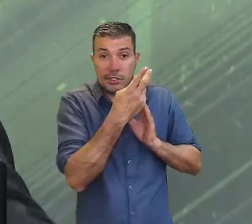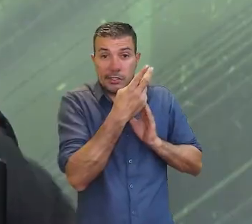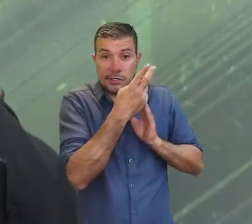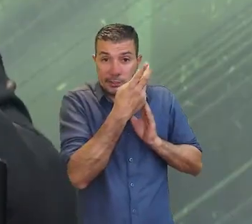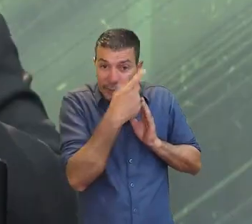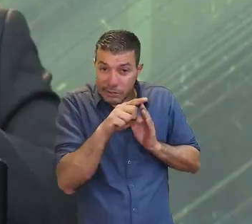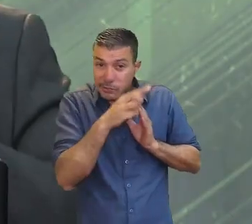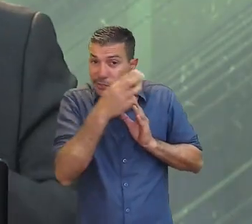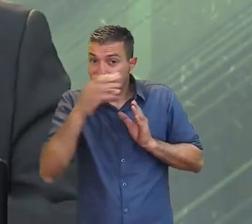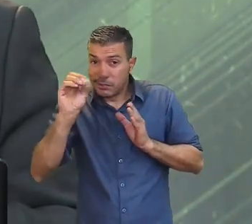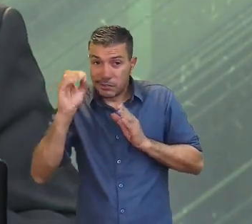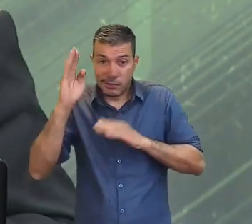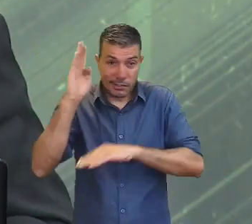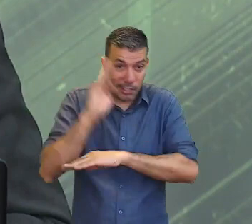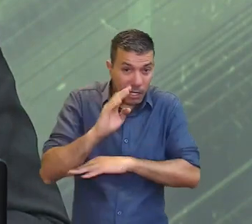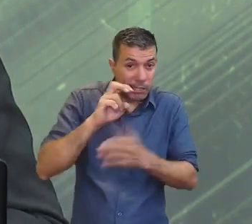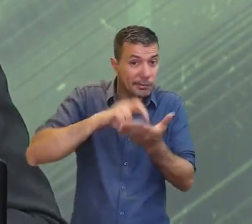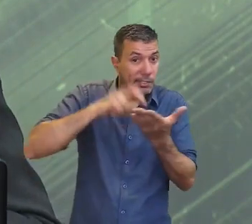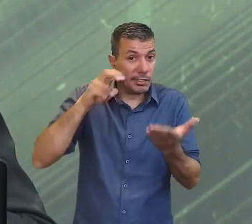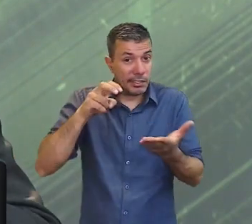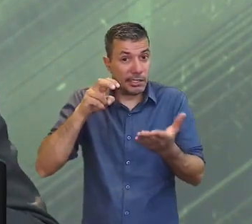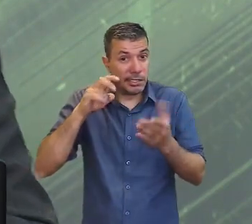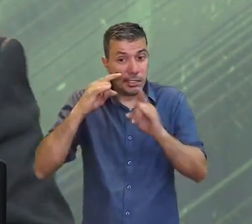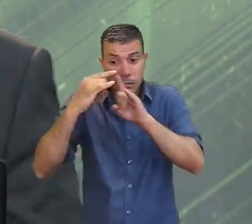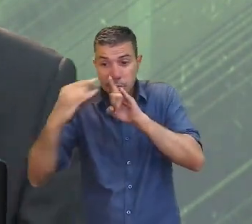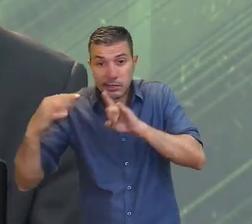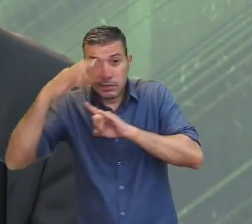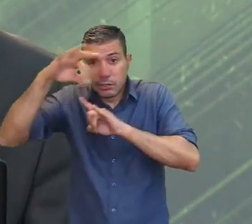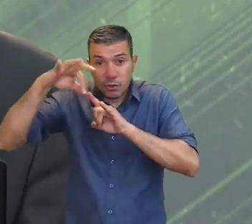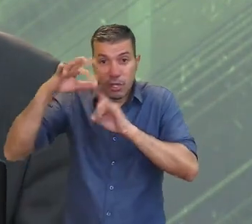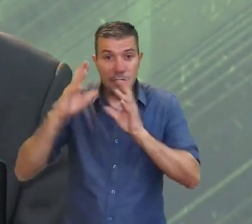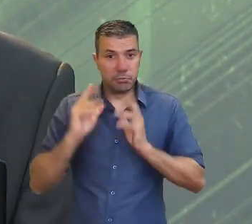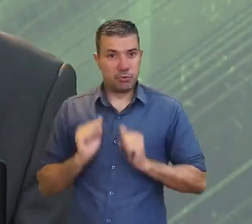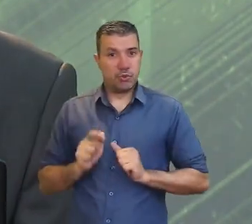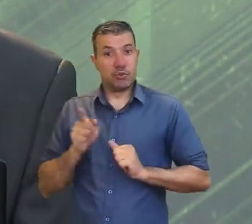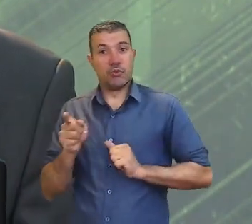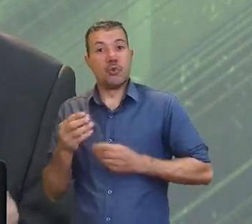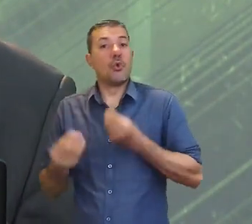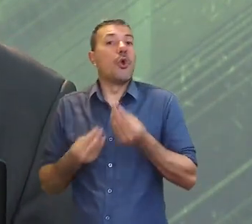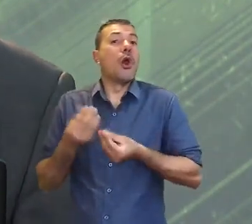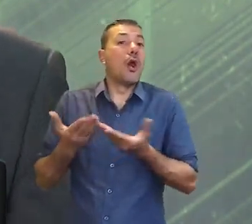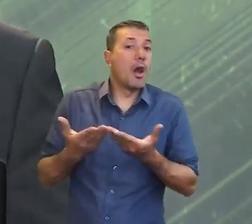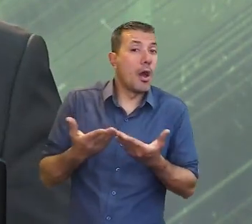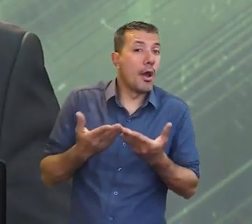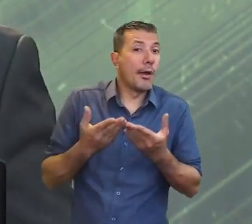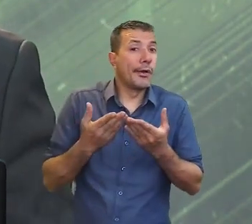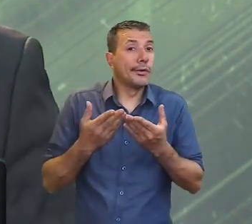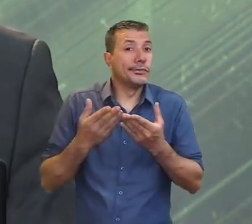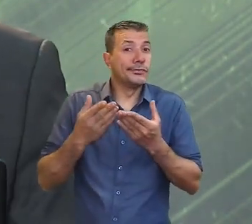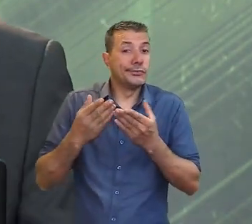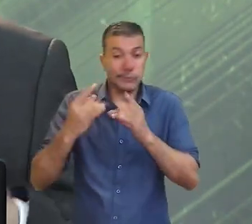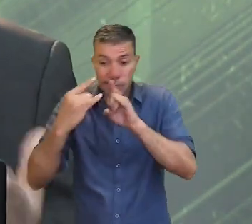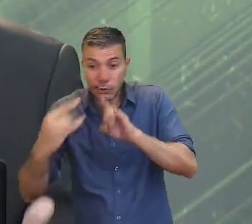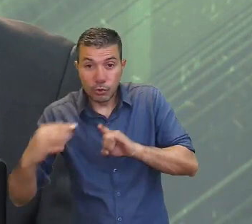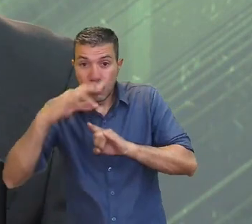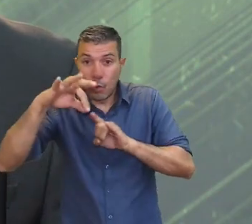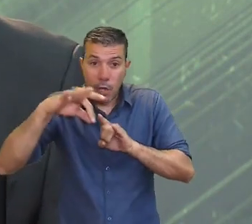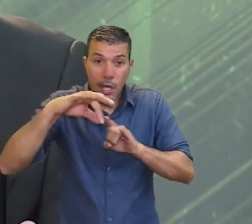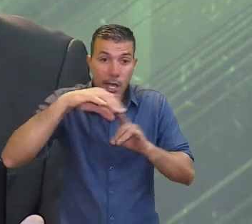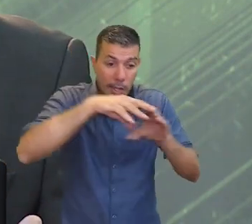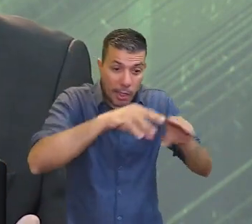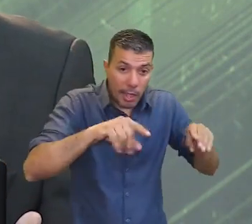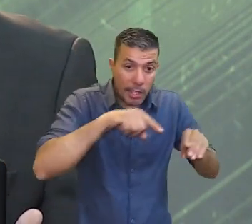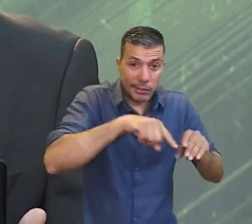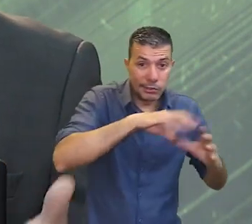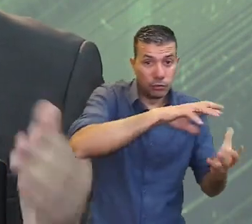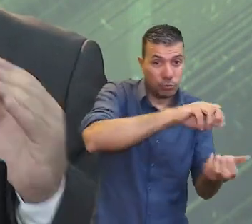manhãs, focando na purificação desse santuário e qual é a relação do santuário terrestre com o santuário celestial.